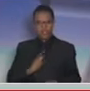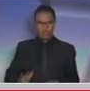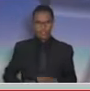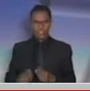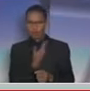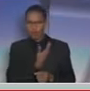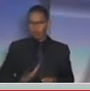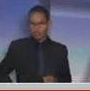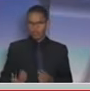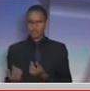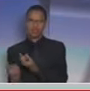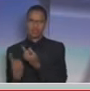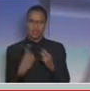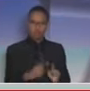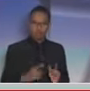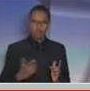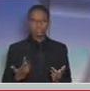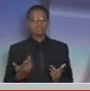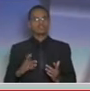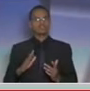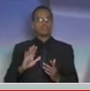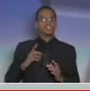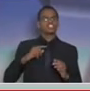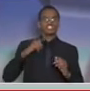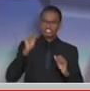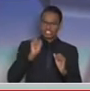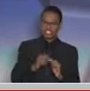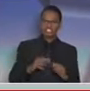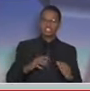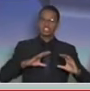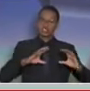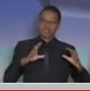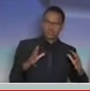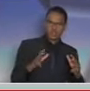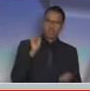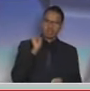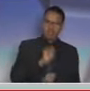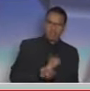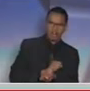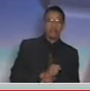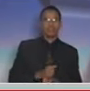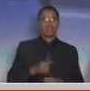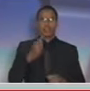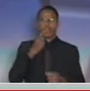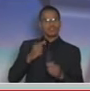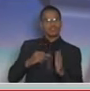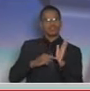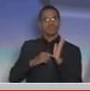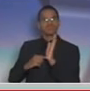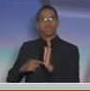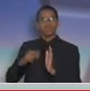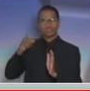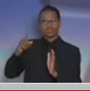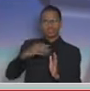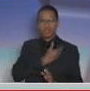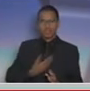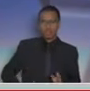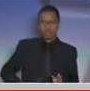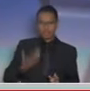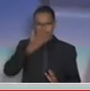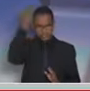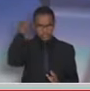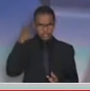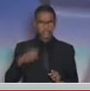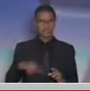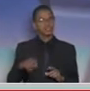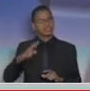uma grande paralisação e uma grande mobilização que deu recado tanto para o governo Temer, como também,